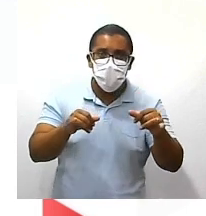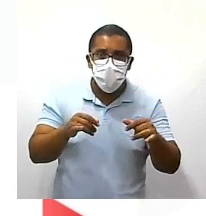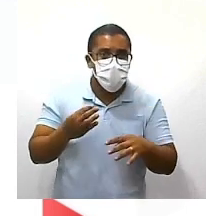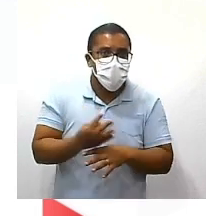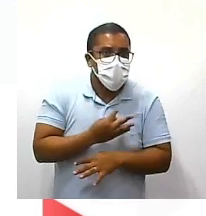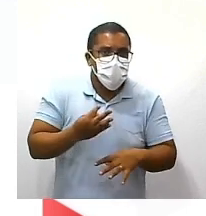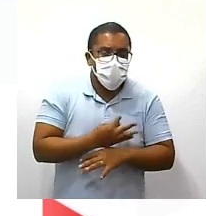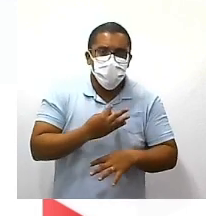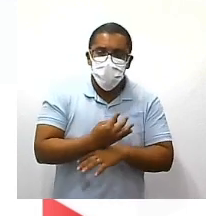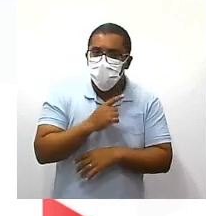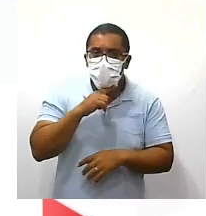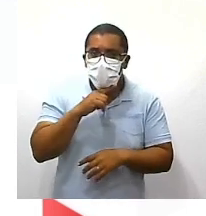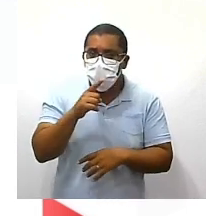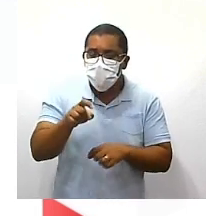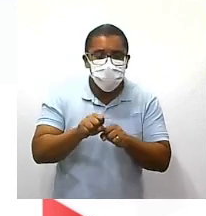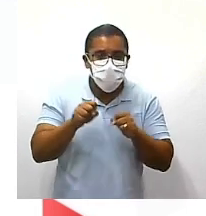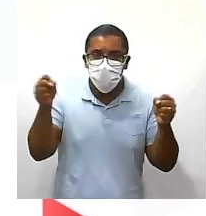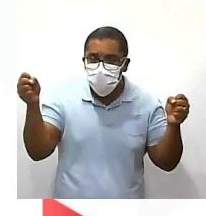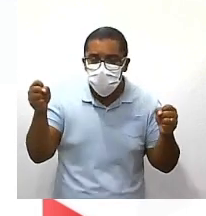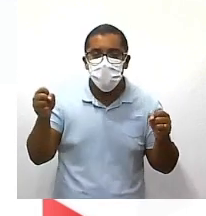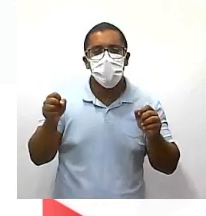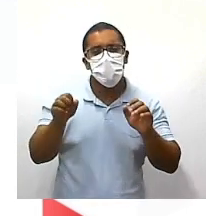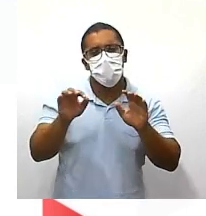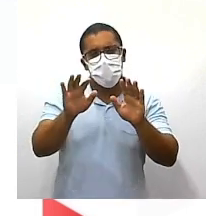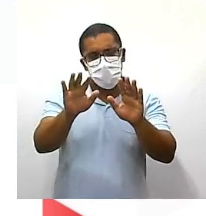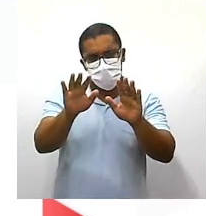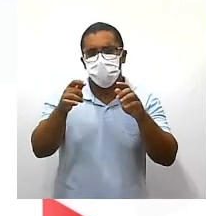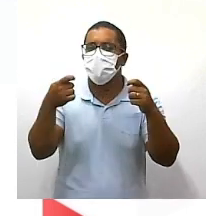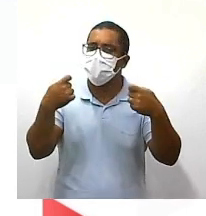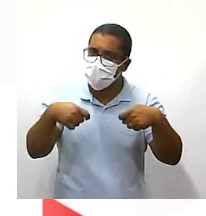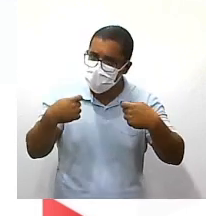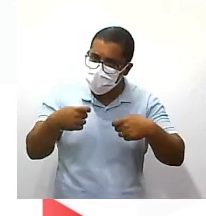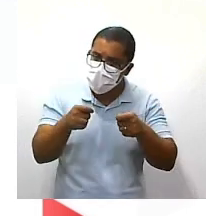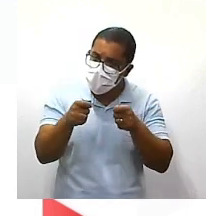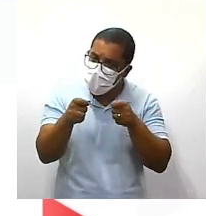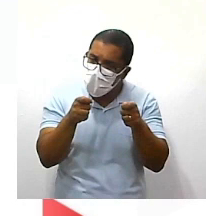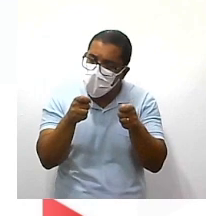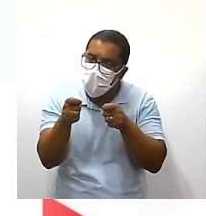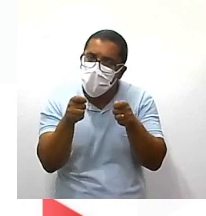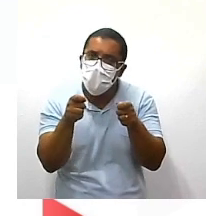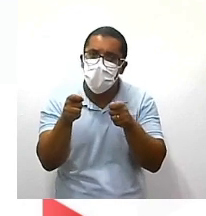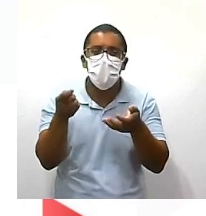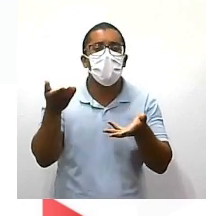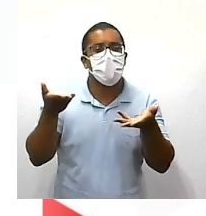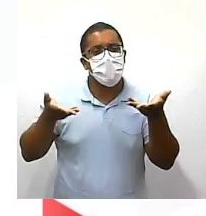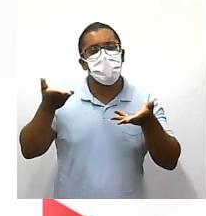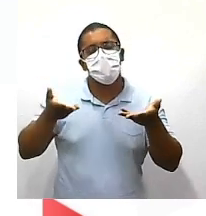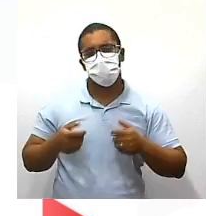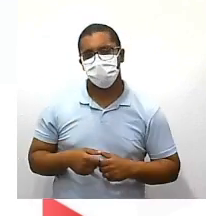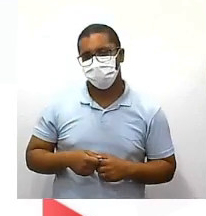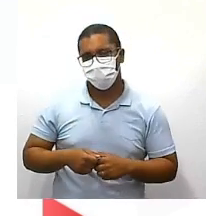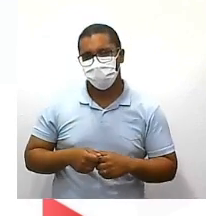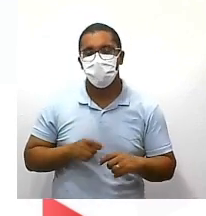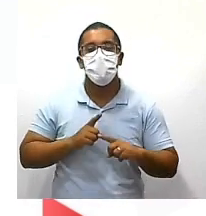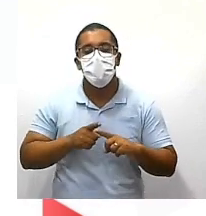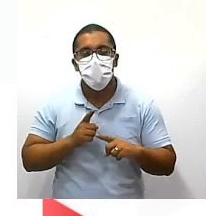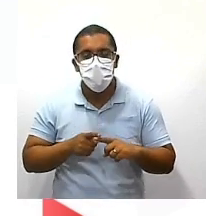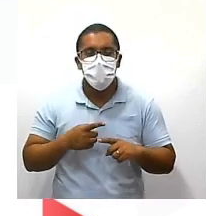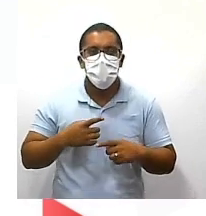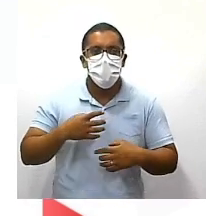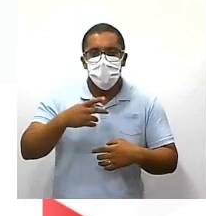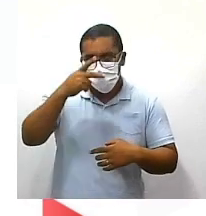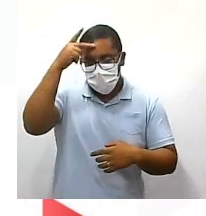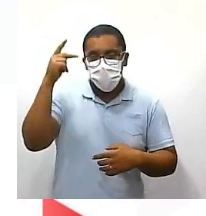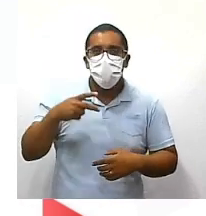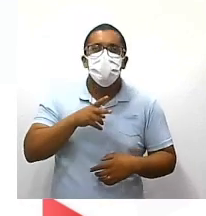possível, ele vai ter que ser feito de uma maneira moderada para diminuir ali as chances